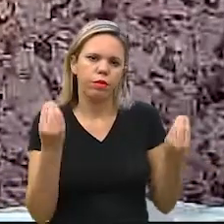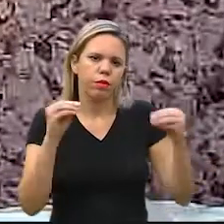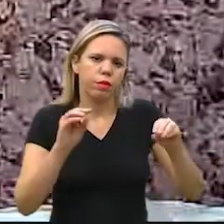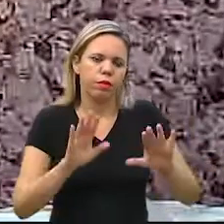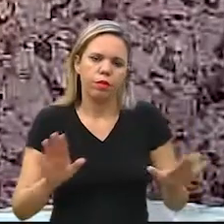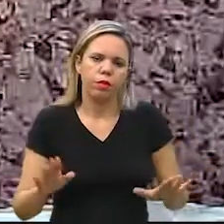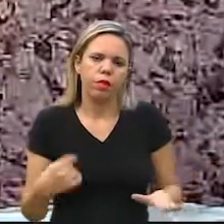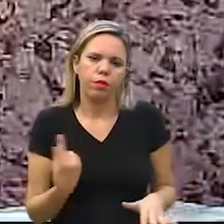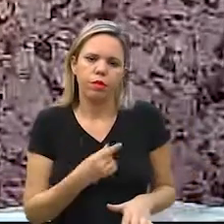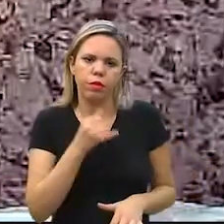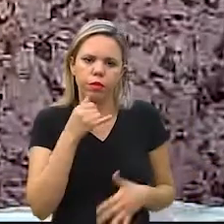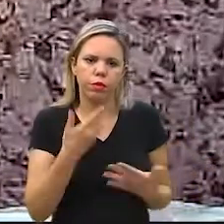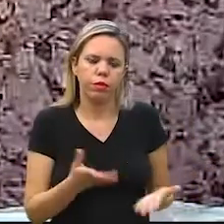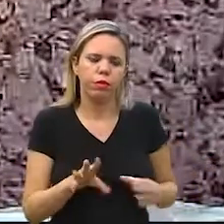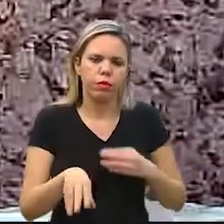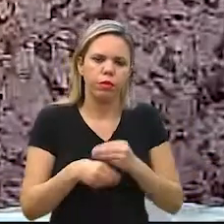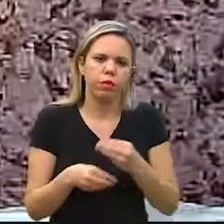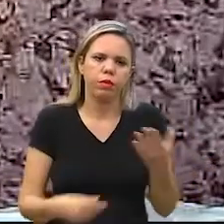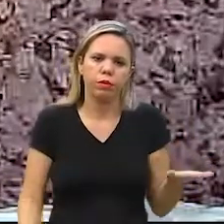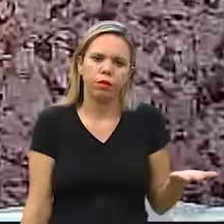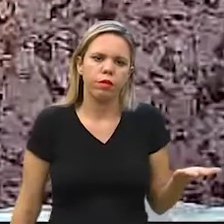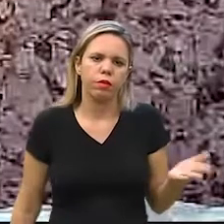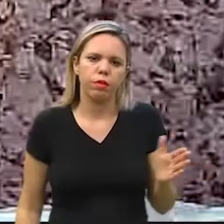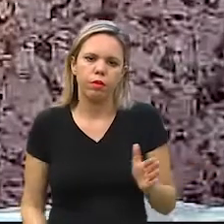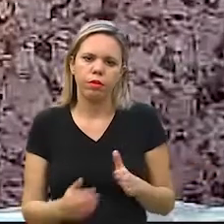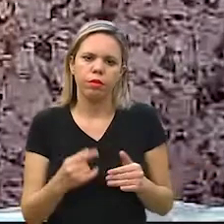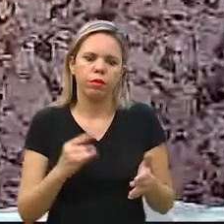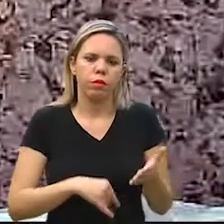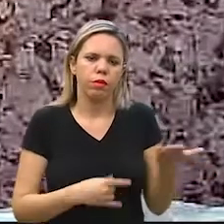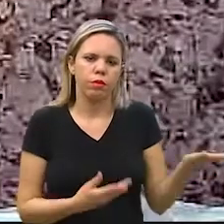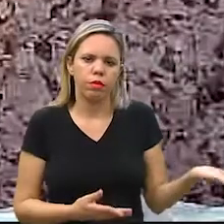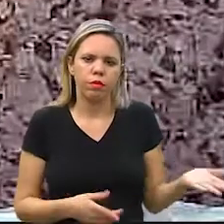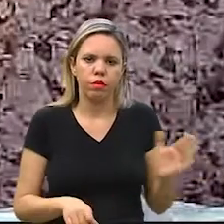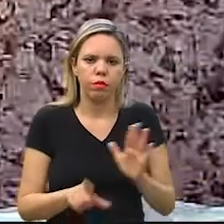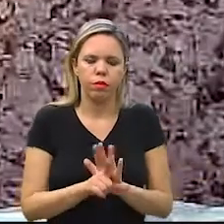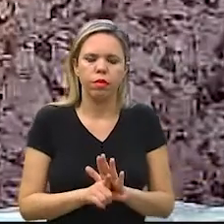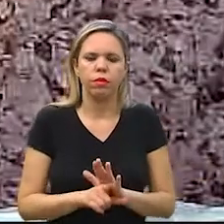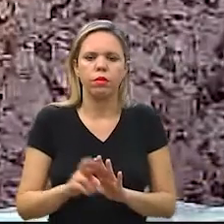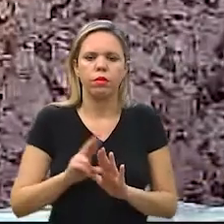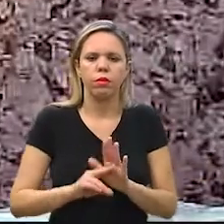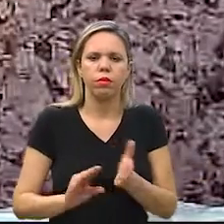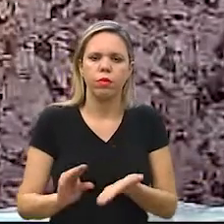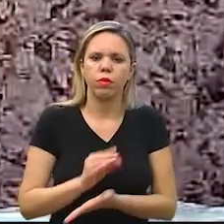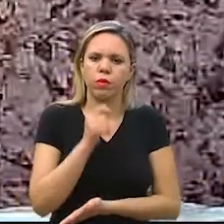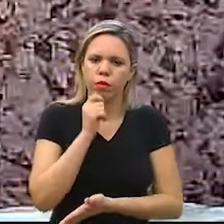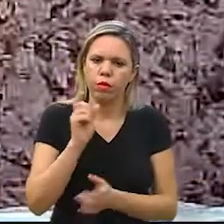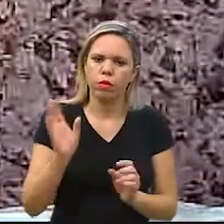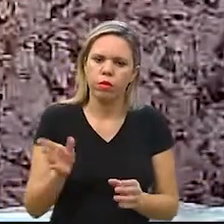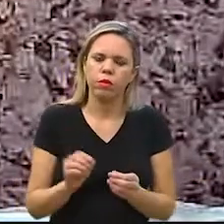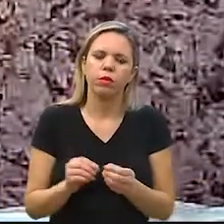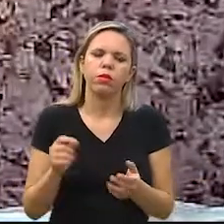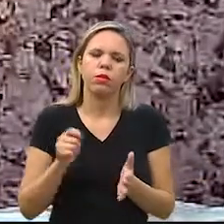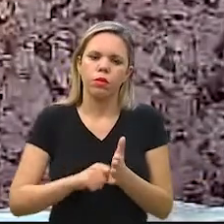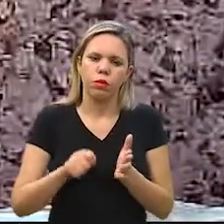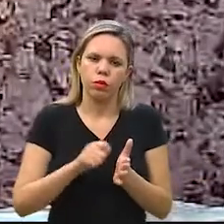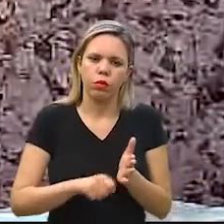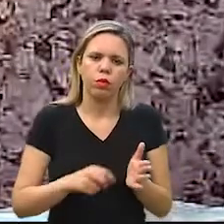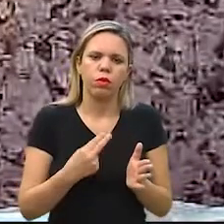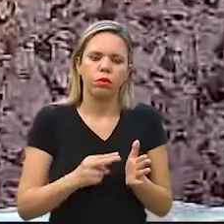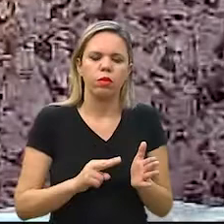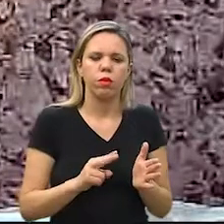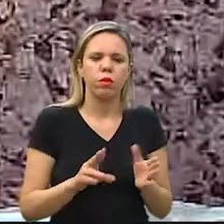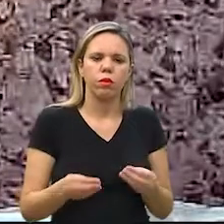tem como a gente incluir essa solicitação na Lei de Diretrizes Orçamentárias, mas nós já vamos anotá-la